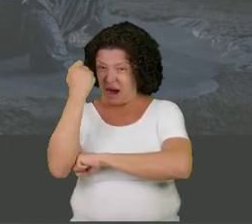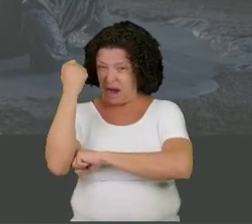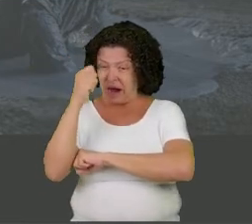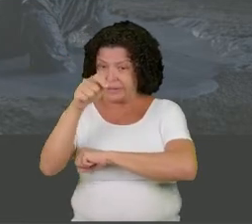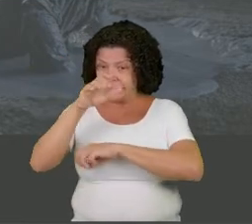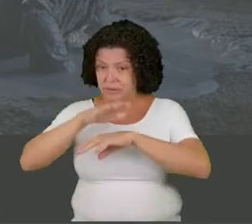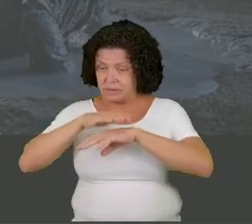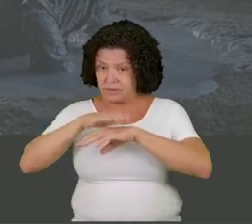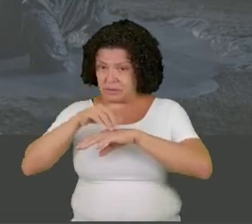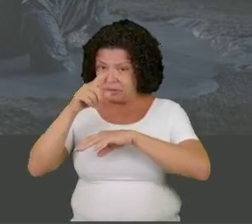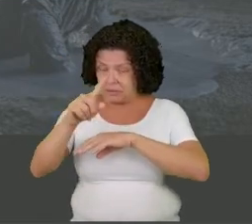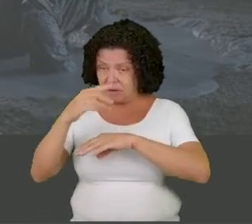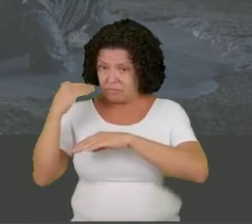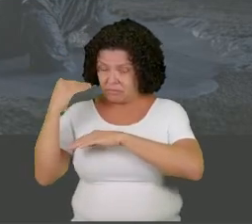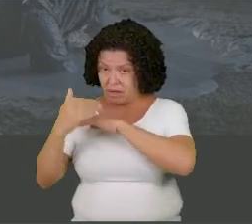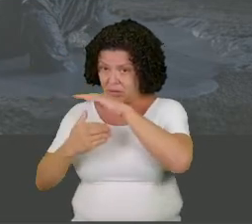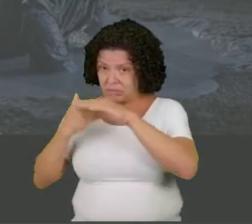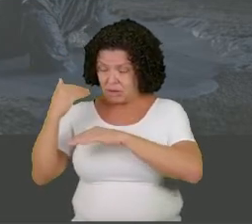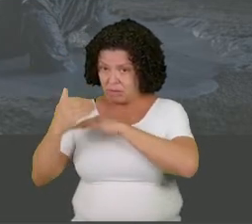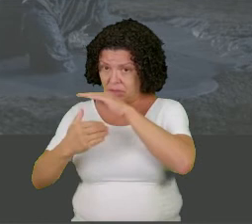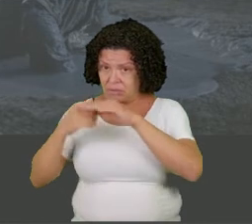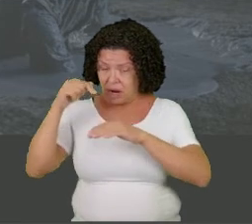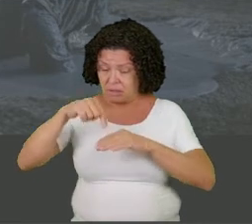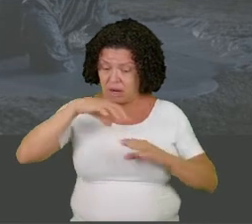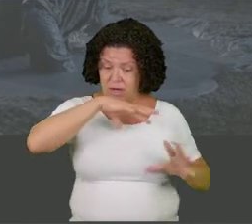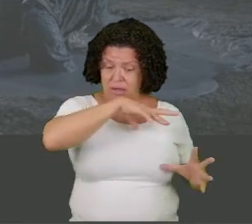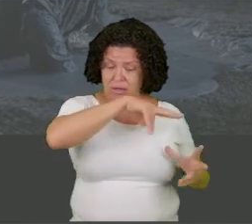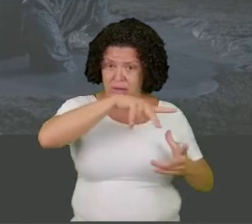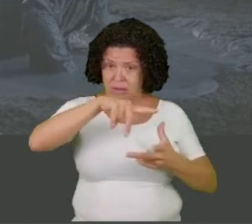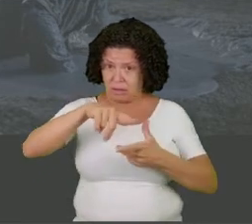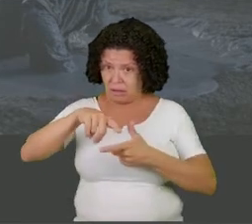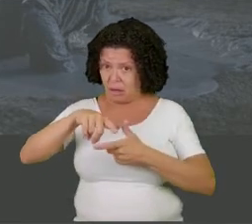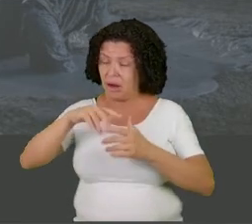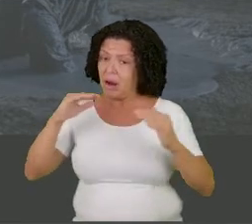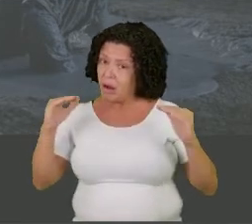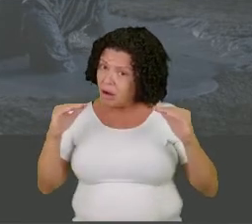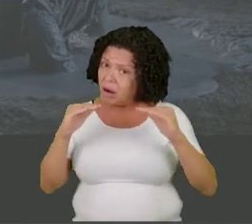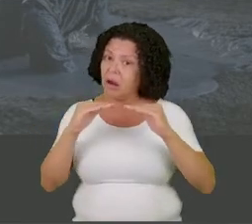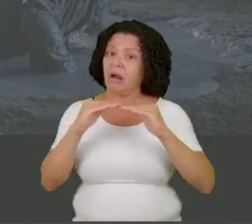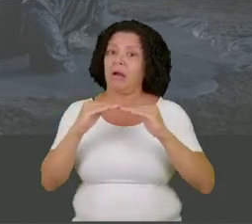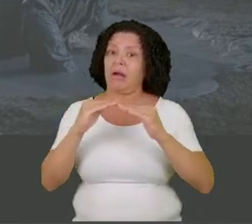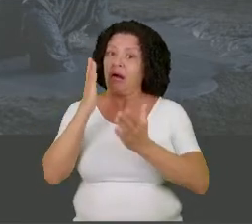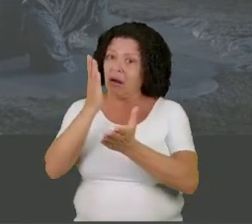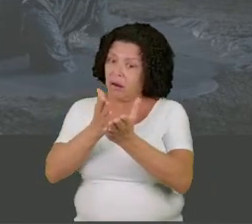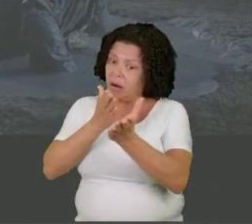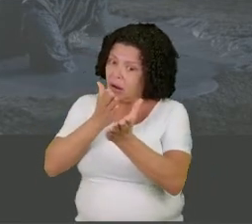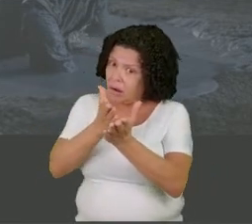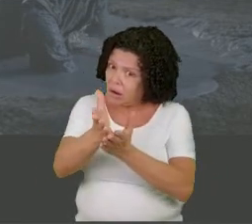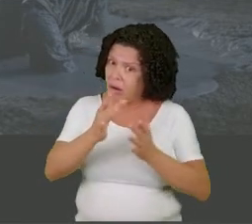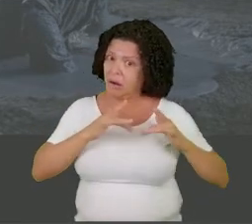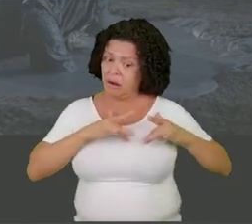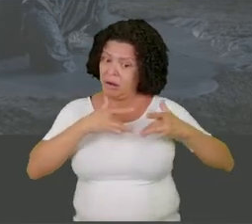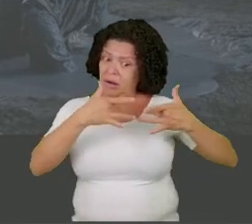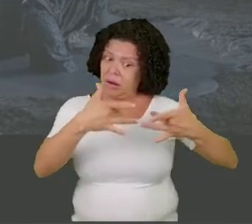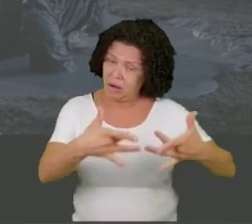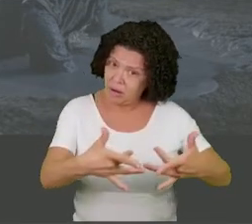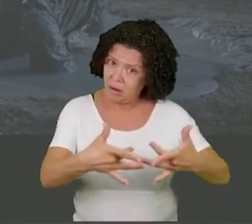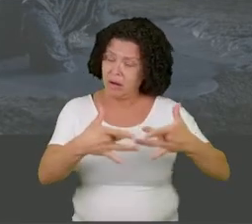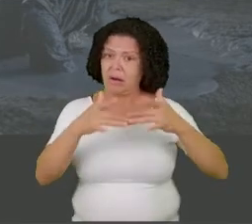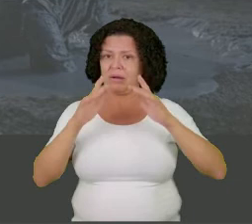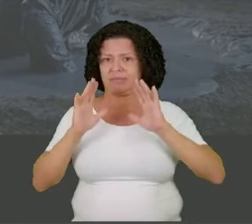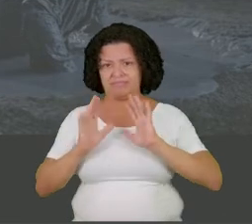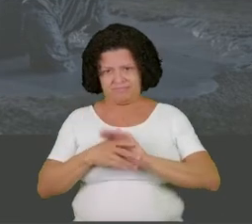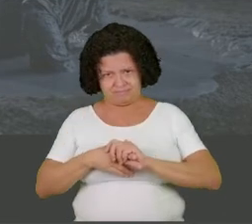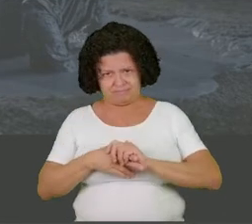características tão graves se o seu procedimento mental no planeta estivesse enquadrado nos princípios